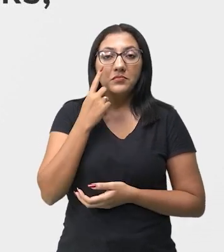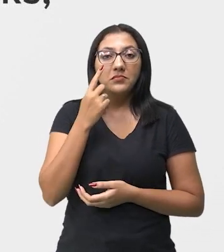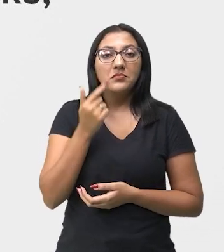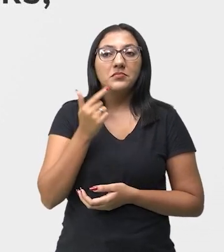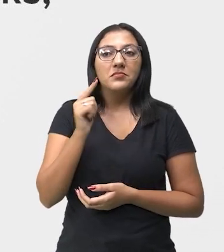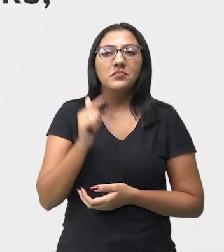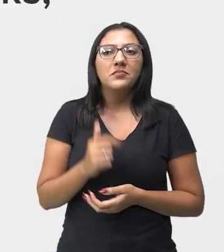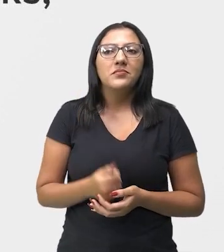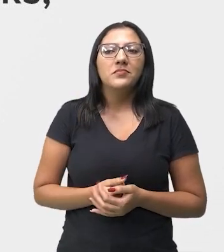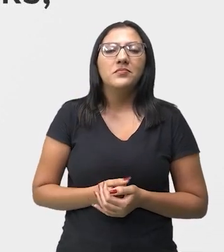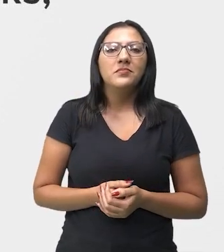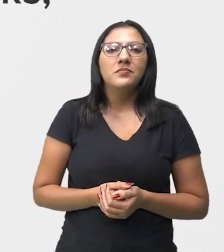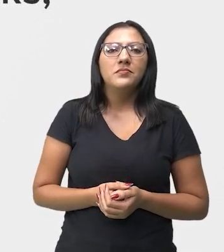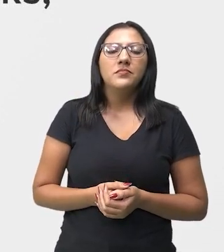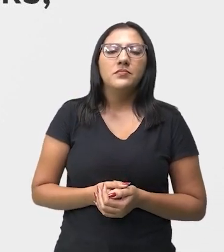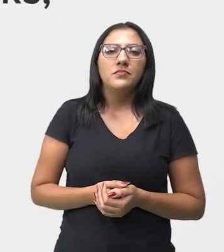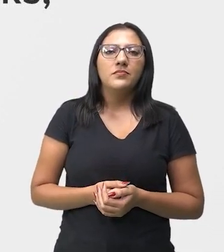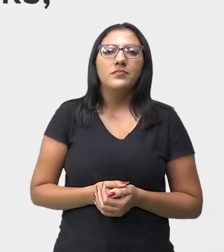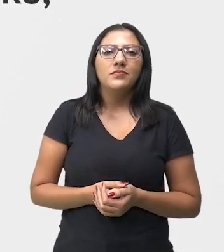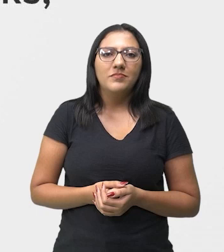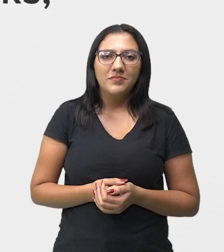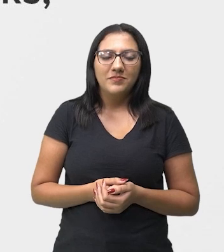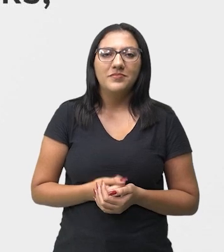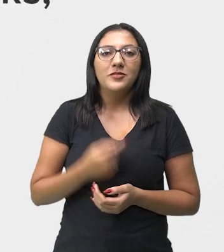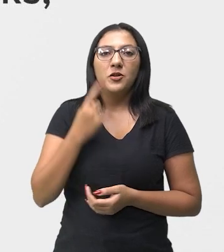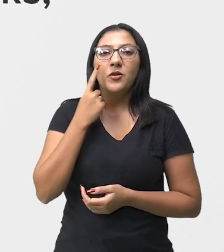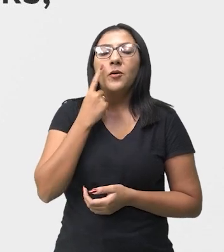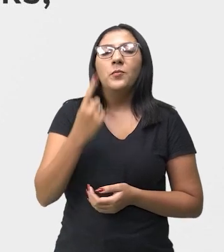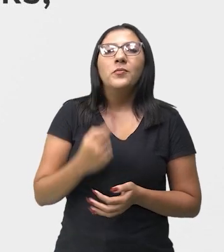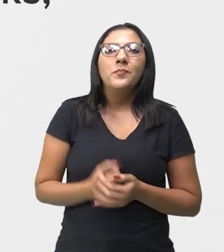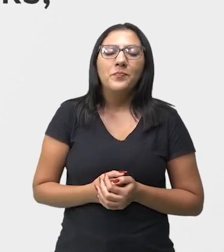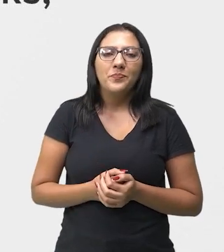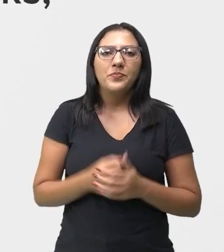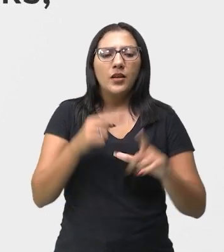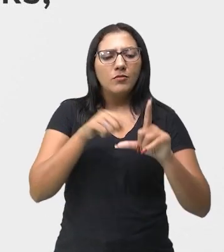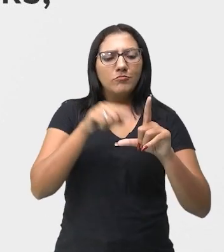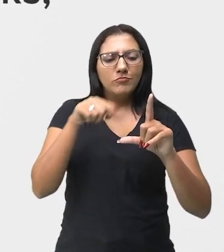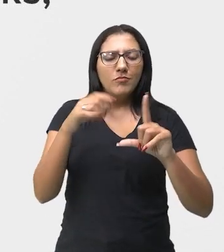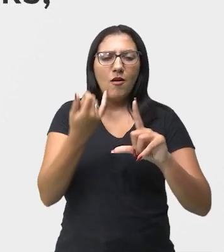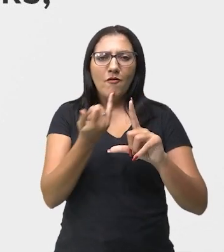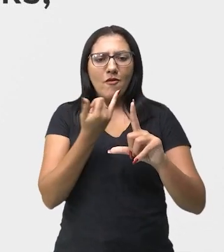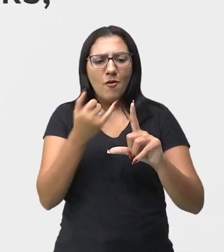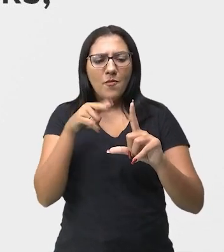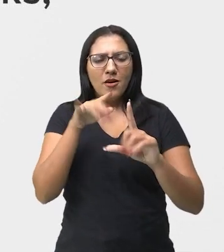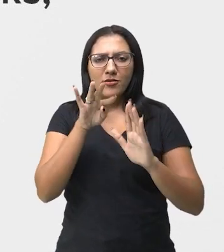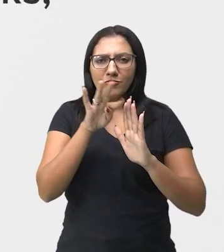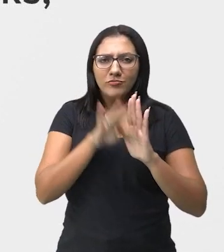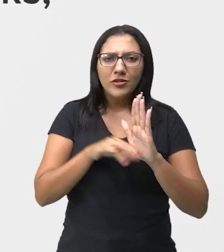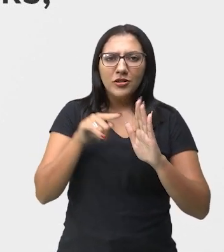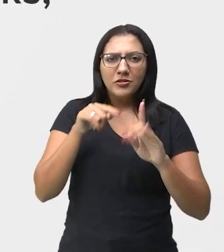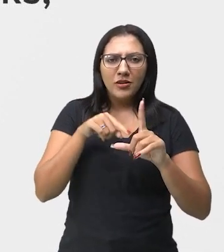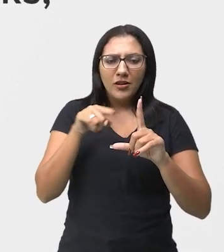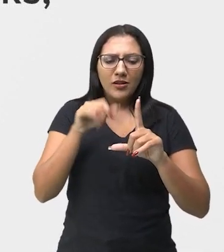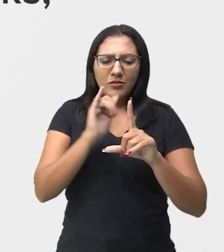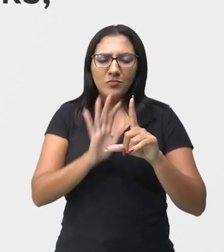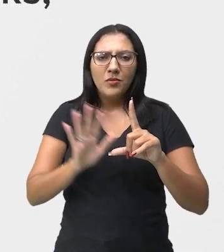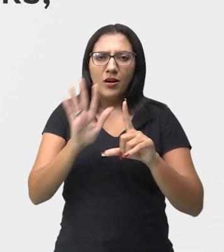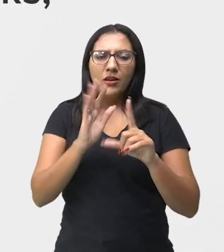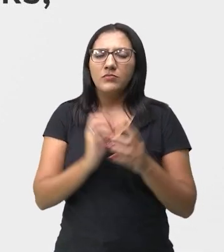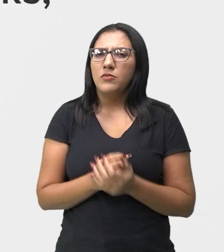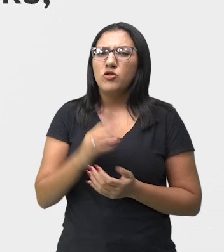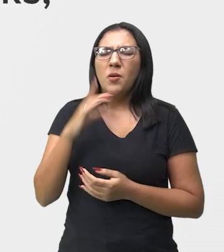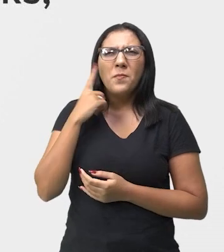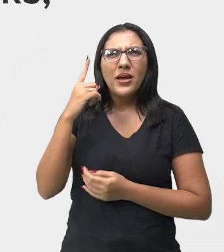a informação textual vai ser a responsável por transmitir o conhecimento, uma vez que estamos nos referindo a um